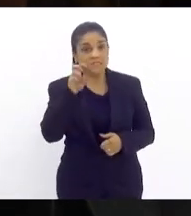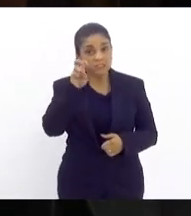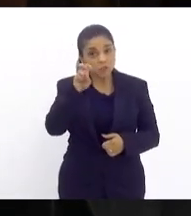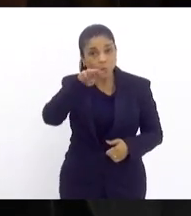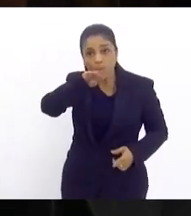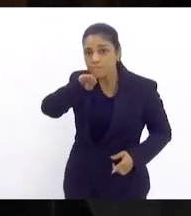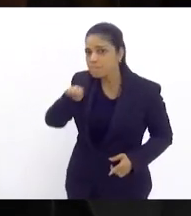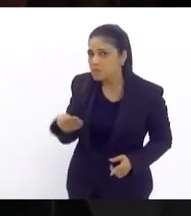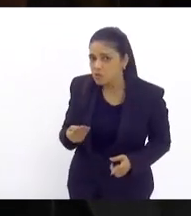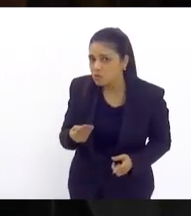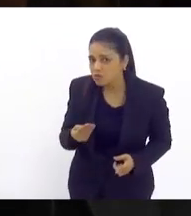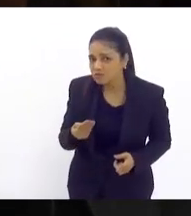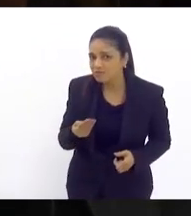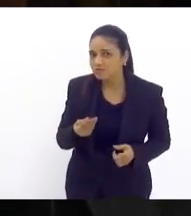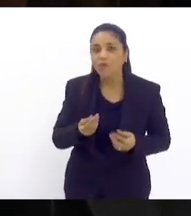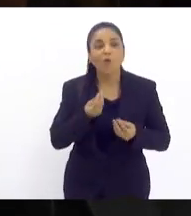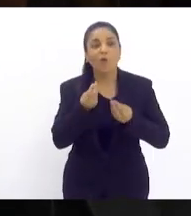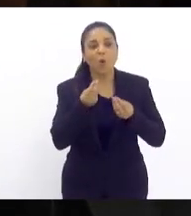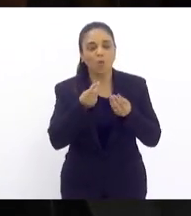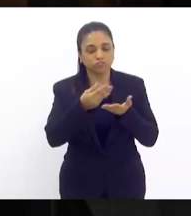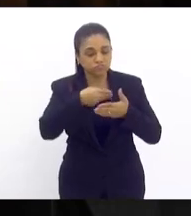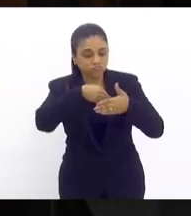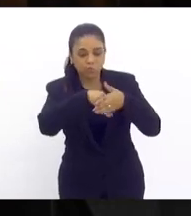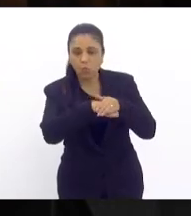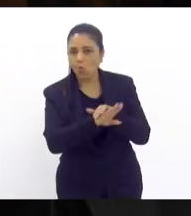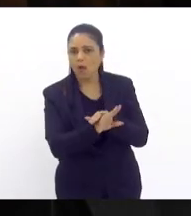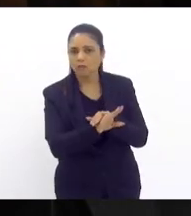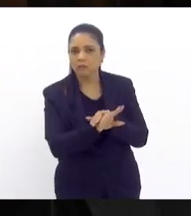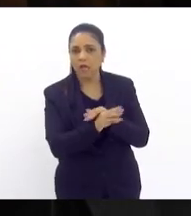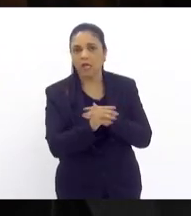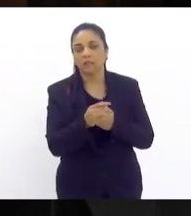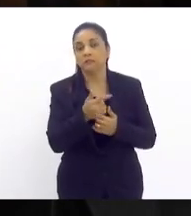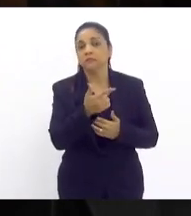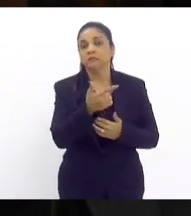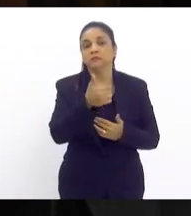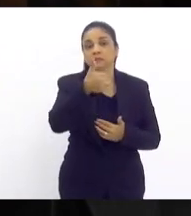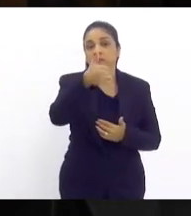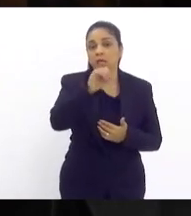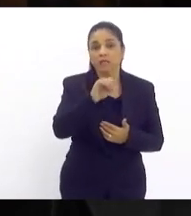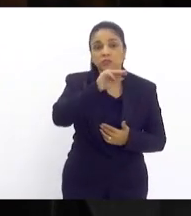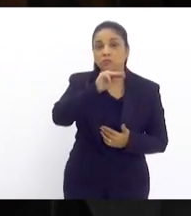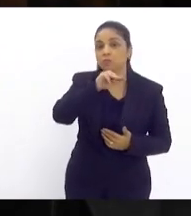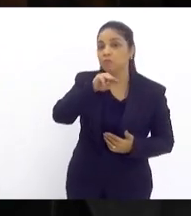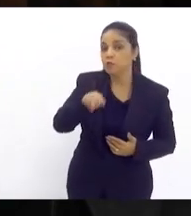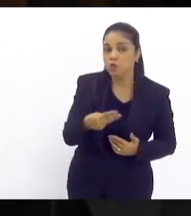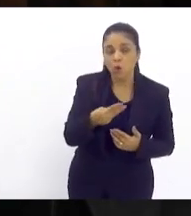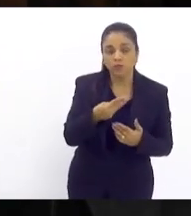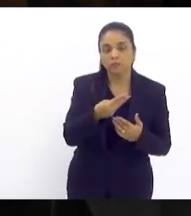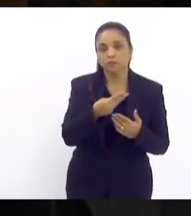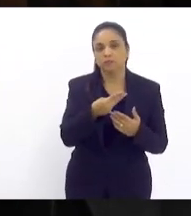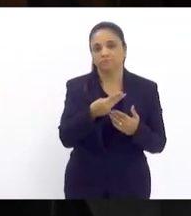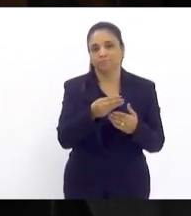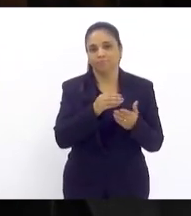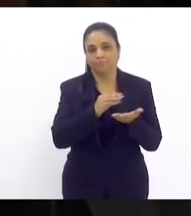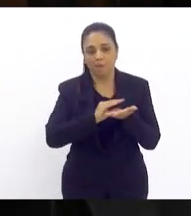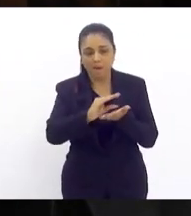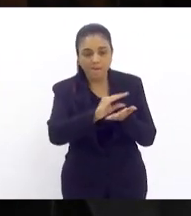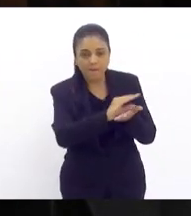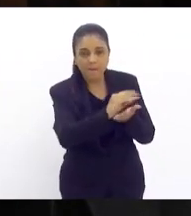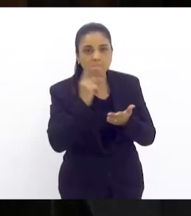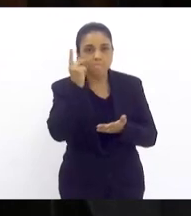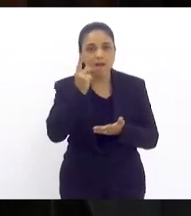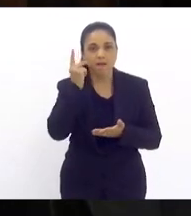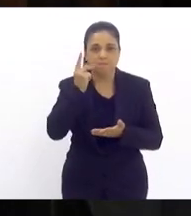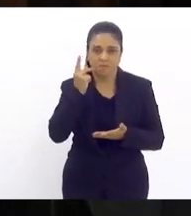não é possível que a gente não consiga reservar 210 milhões de reais para aplicação direta dos parlamentares que são a verdadeira